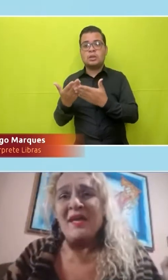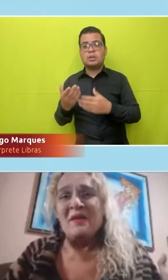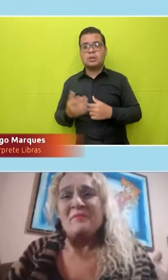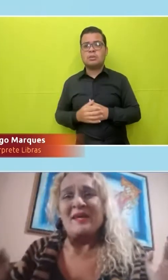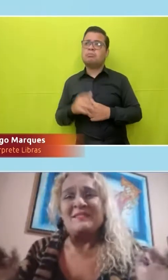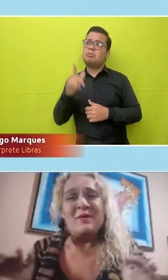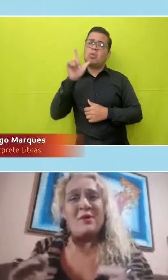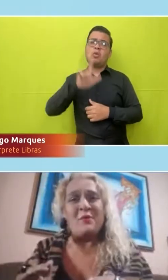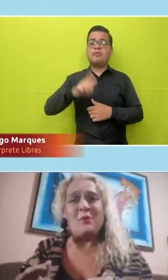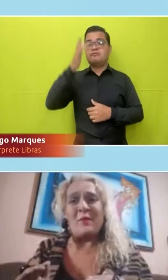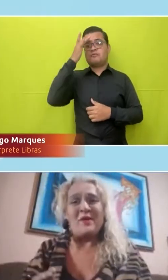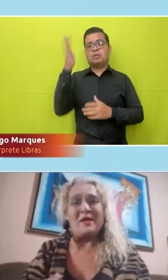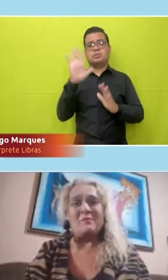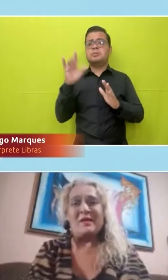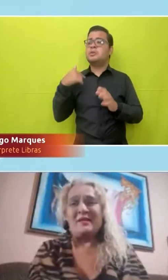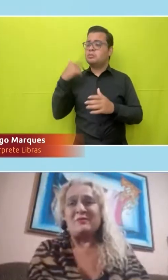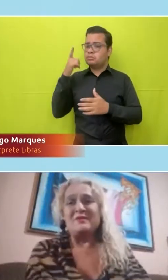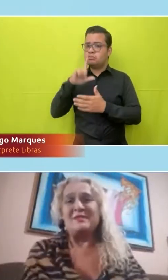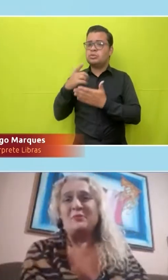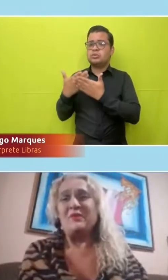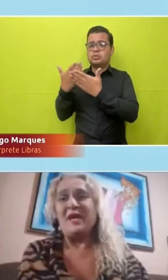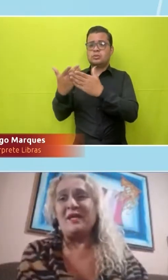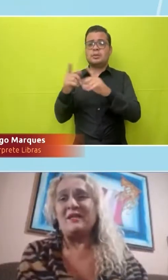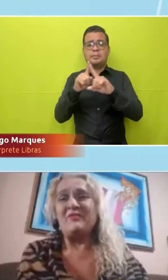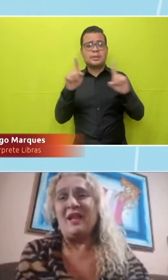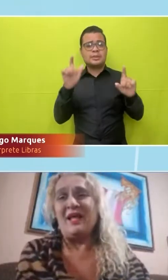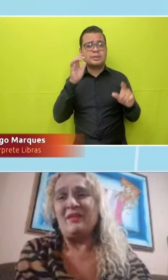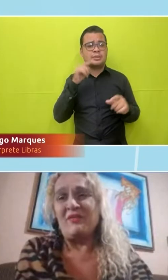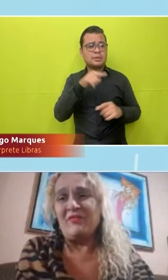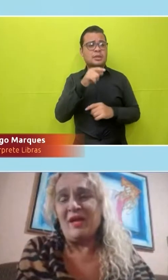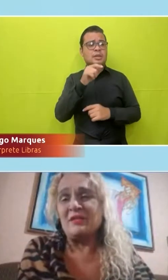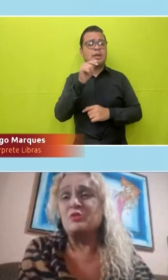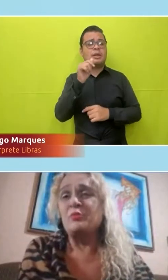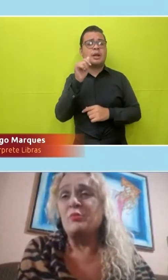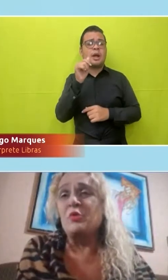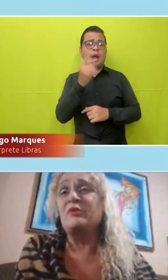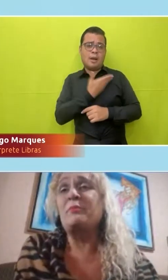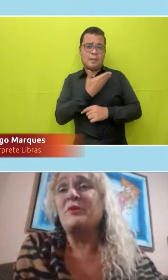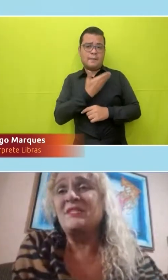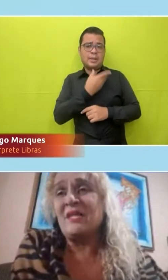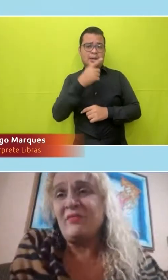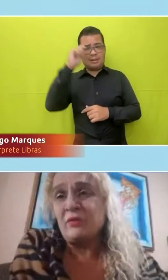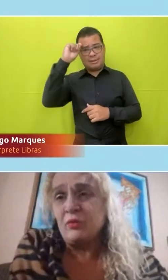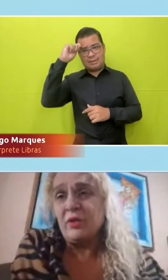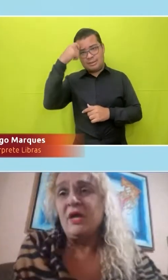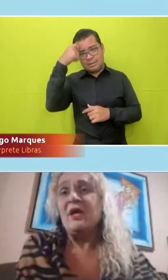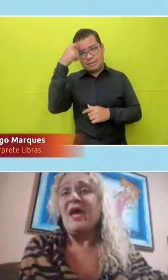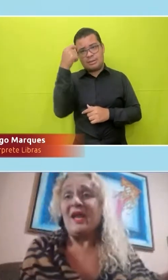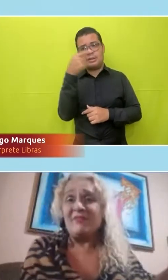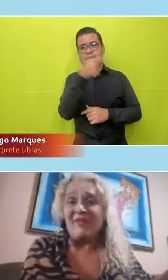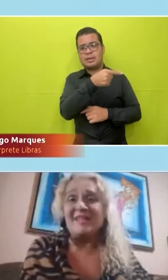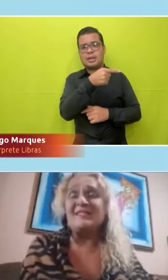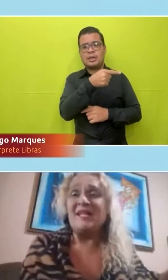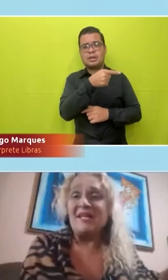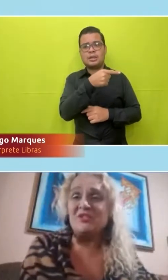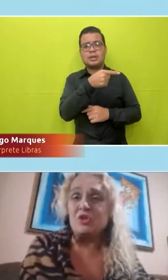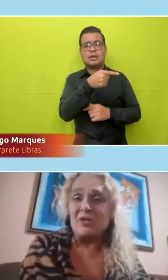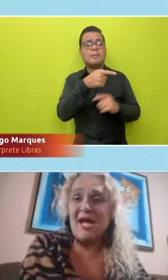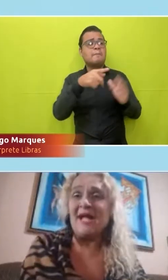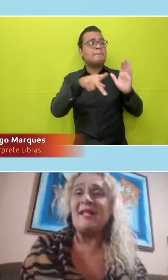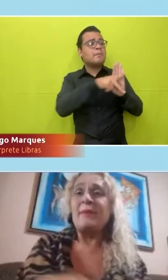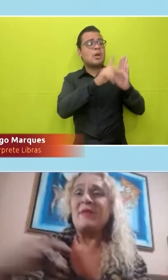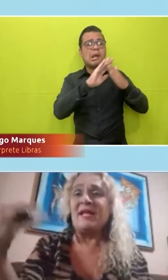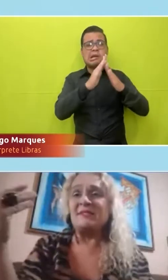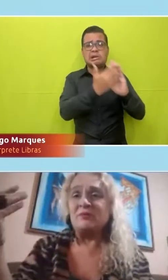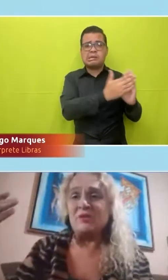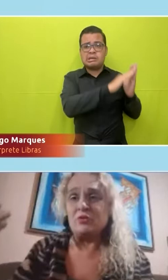né? Mas uma amiga minha da condição negra, que vem lá da favela, que subiu o morro depois da escravatura, ela vai ser